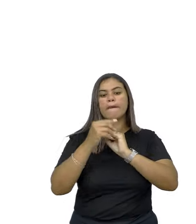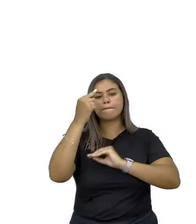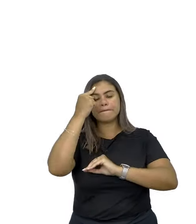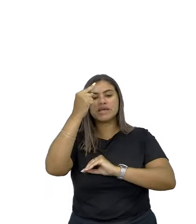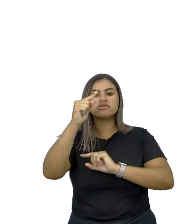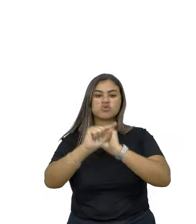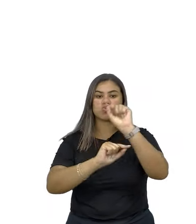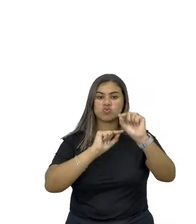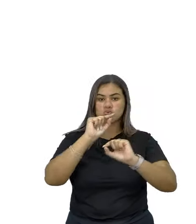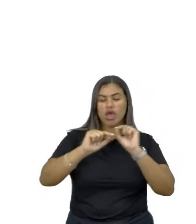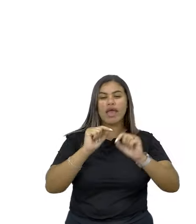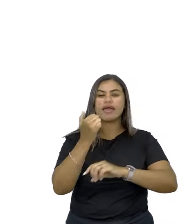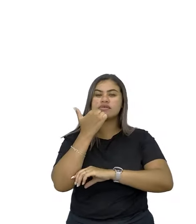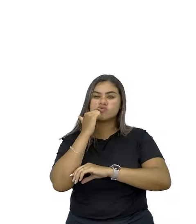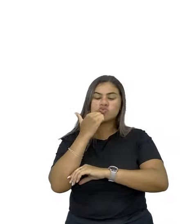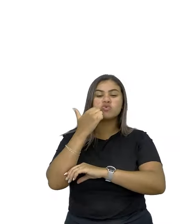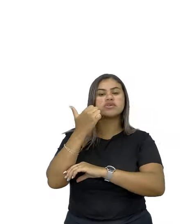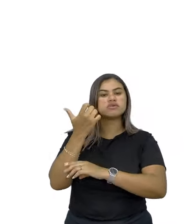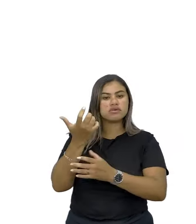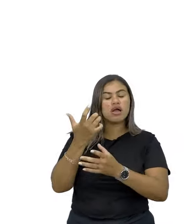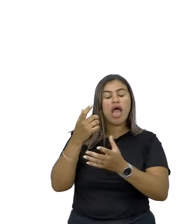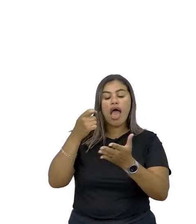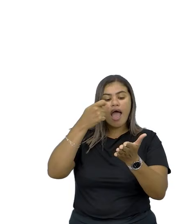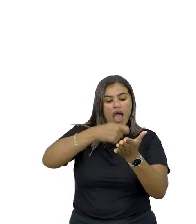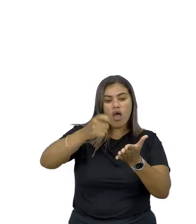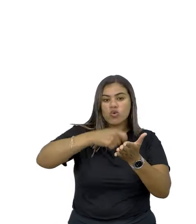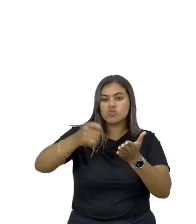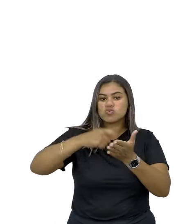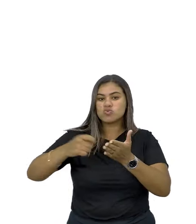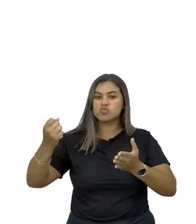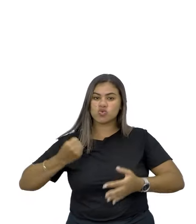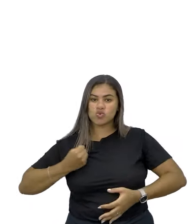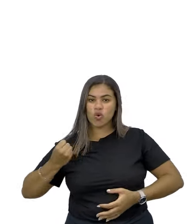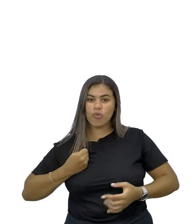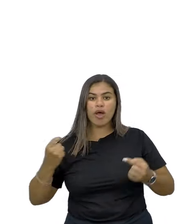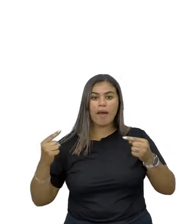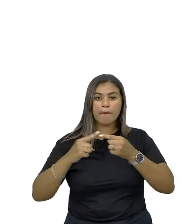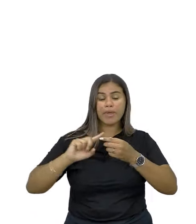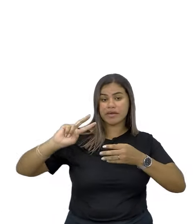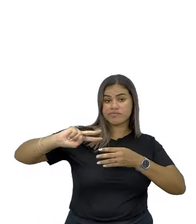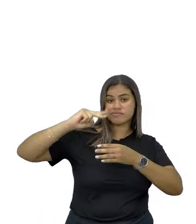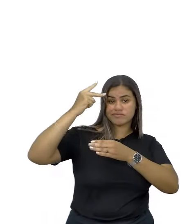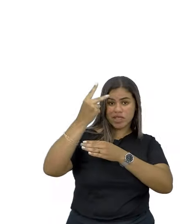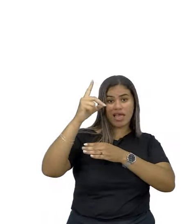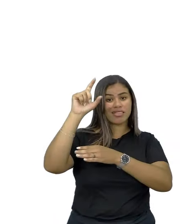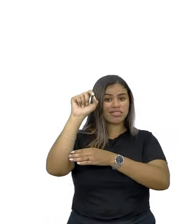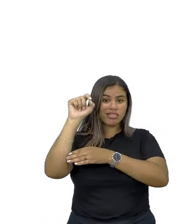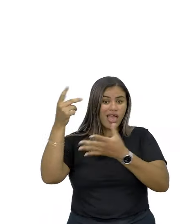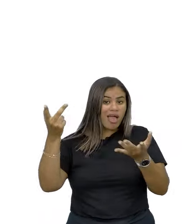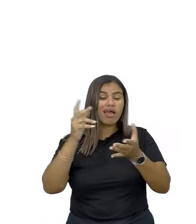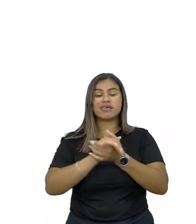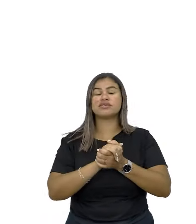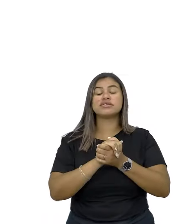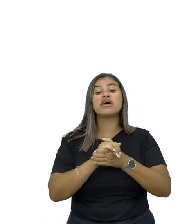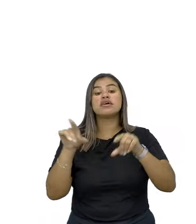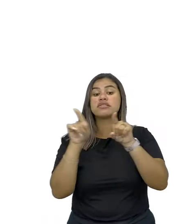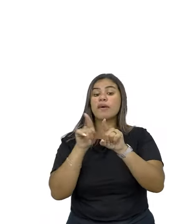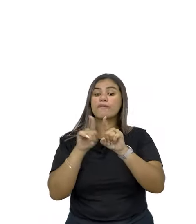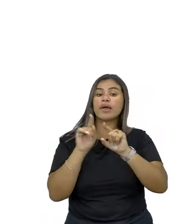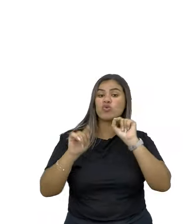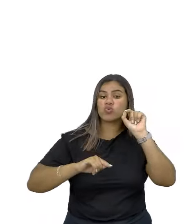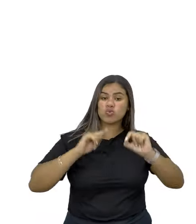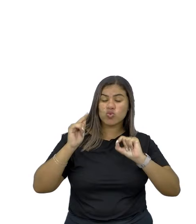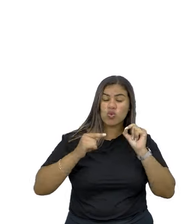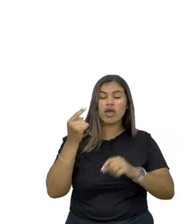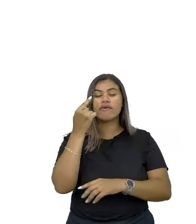que de notação científica é uma forma de escrever números usando potência de 10, prossiga a aula utilizando o significado do que é